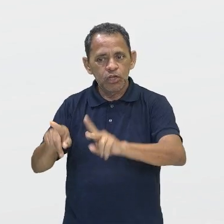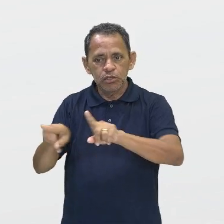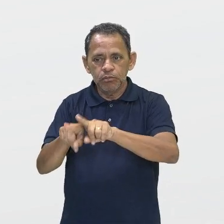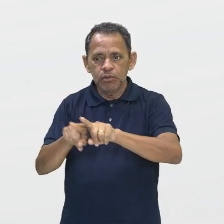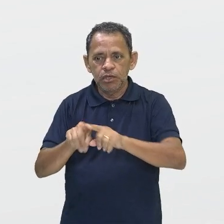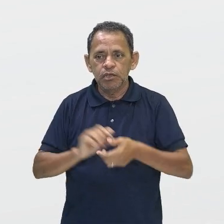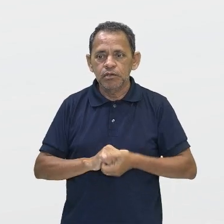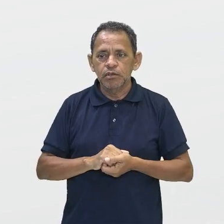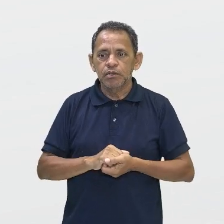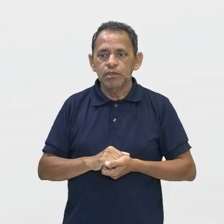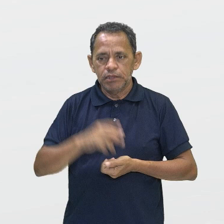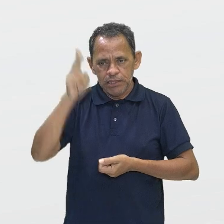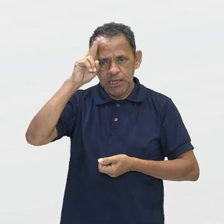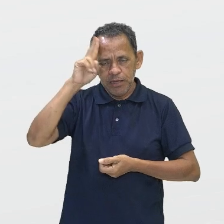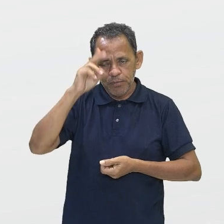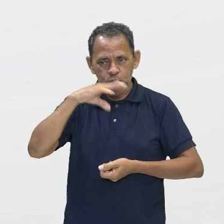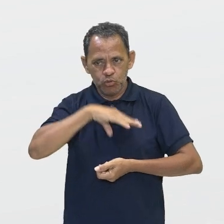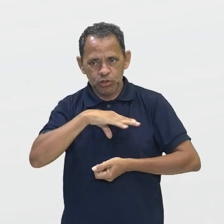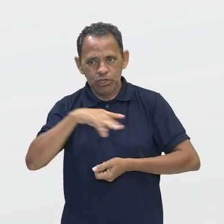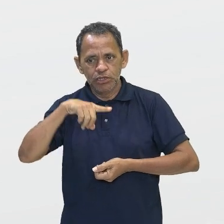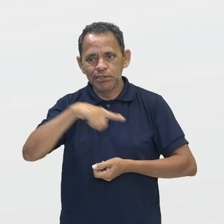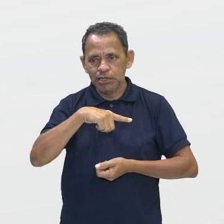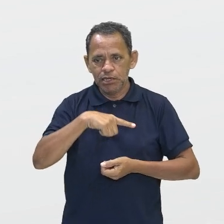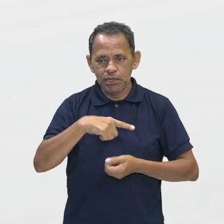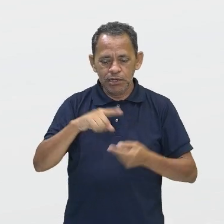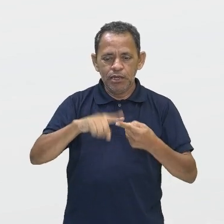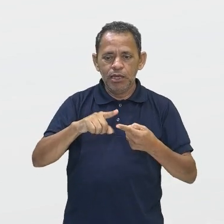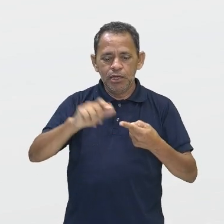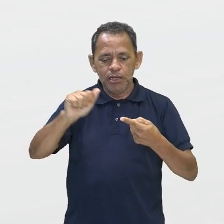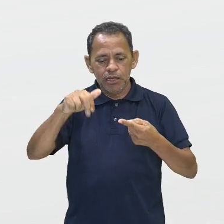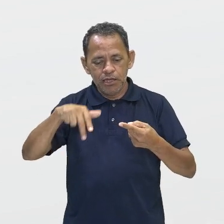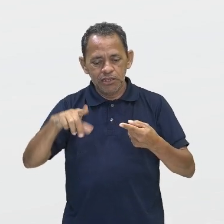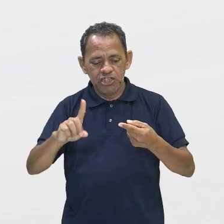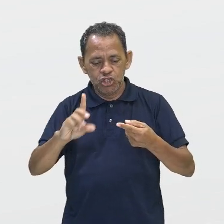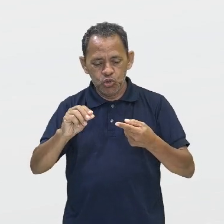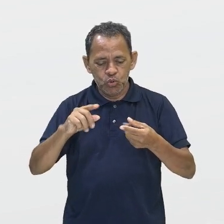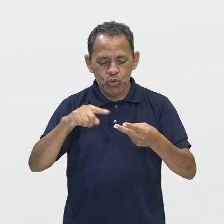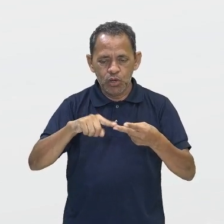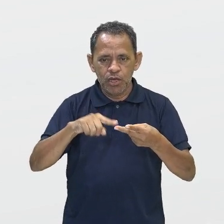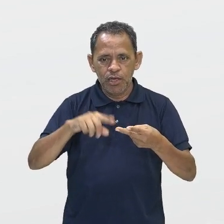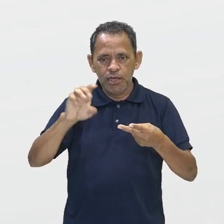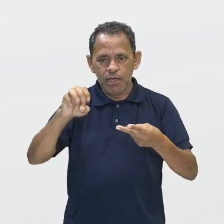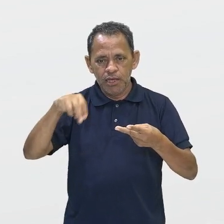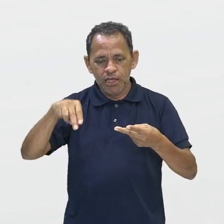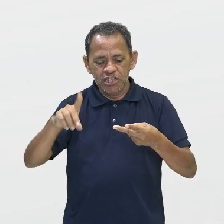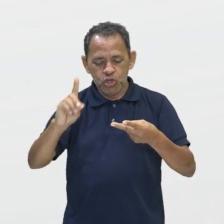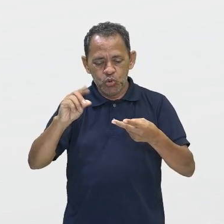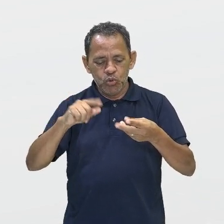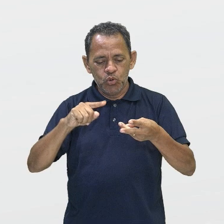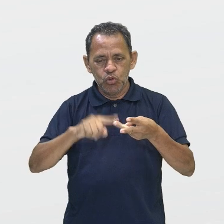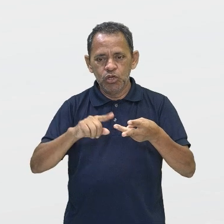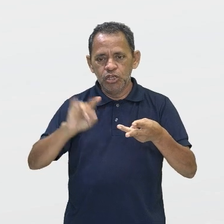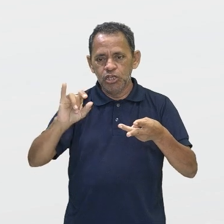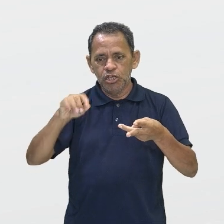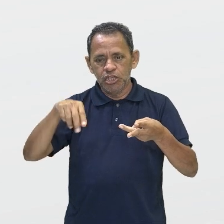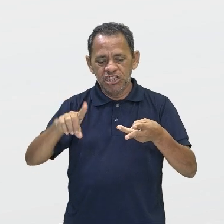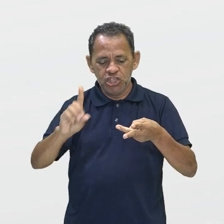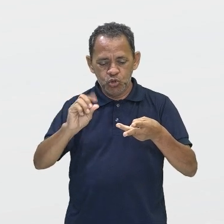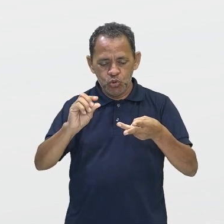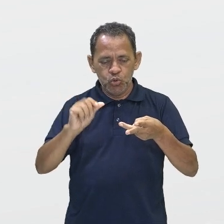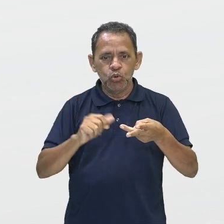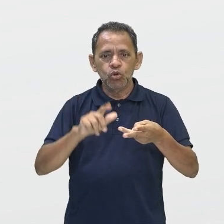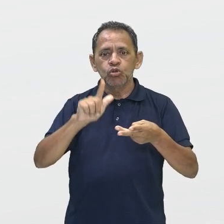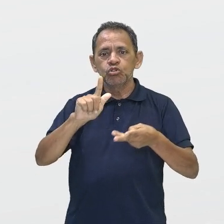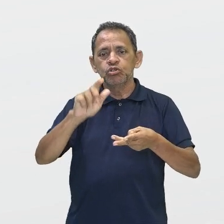No português, nós temos três: ando, endo, indo, né? Andando, correndo, sorrindo, pulando,